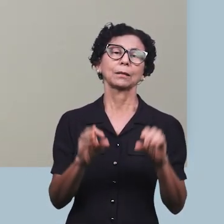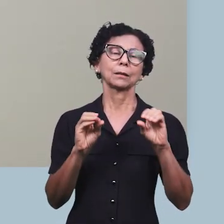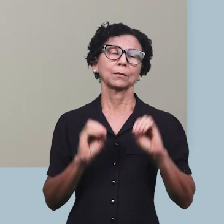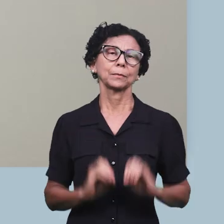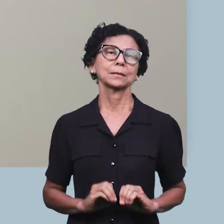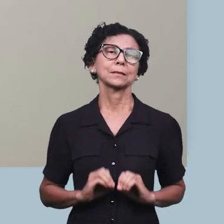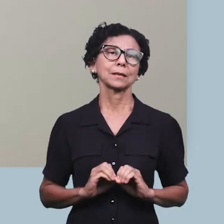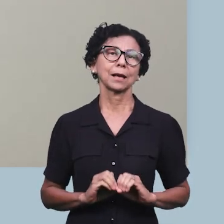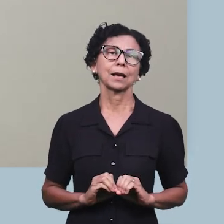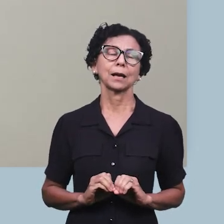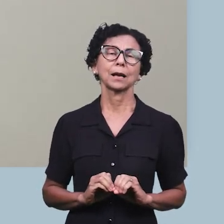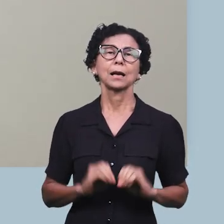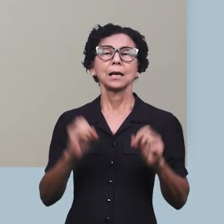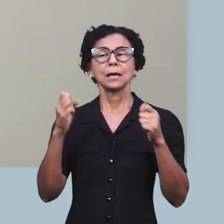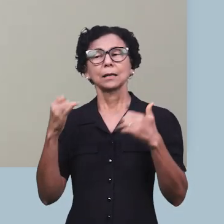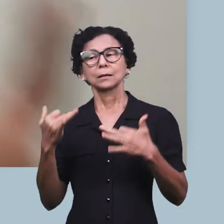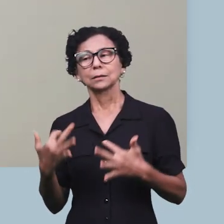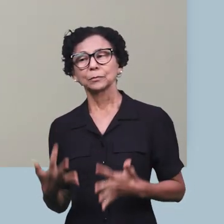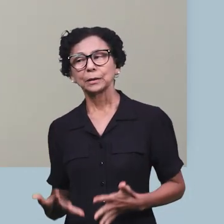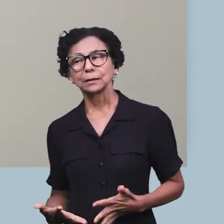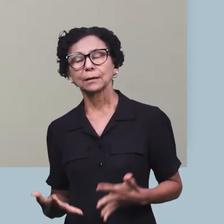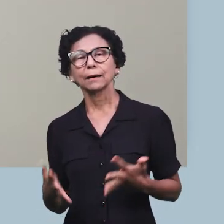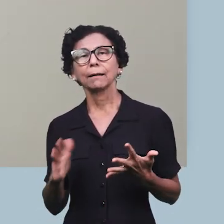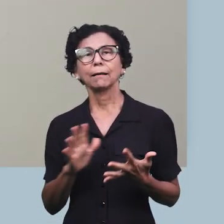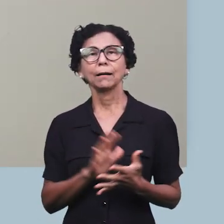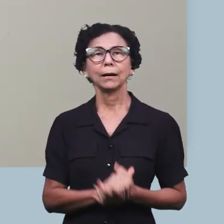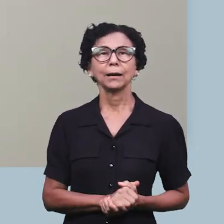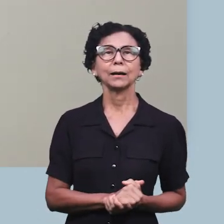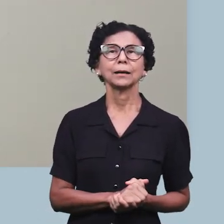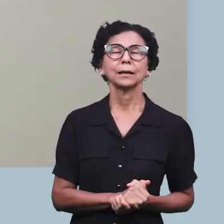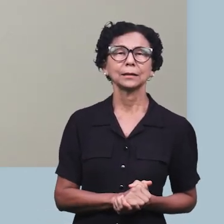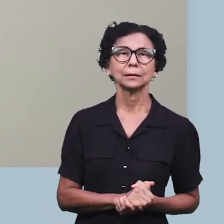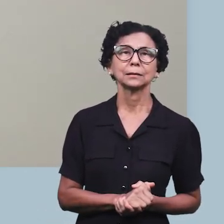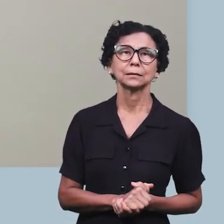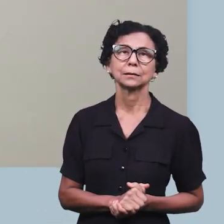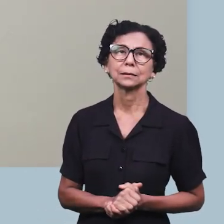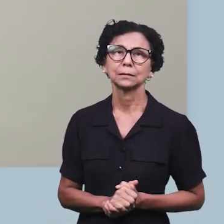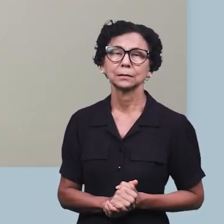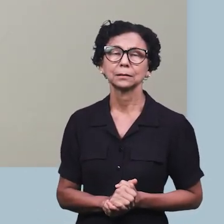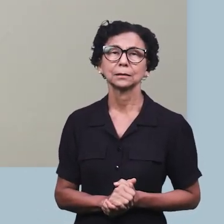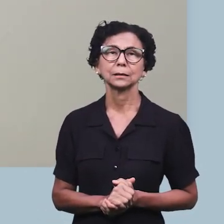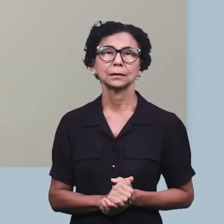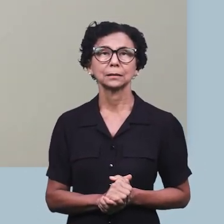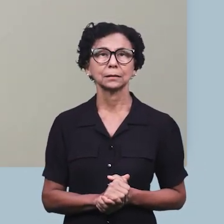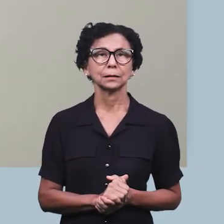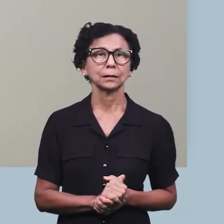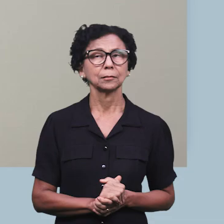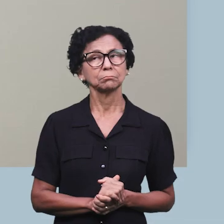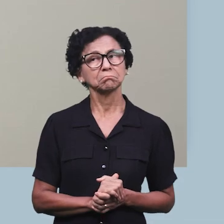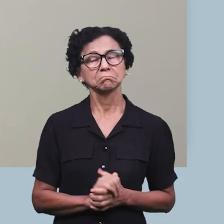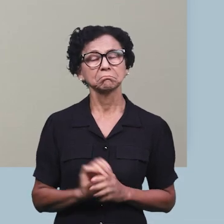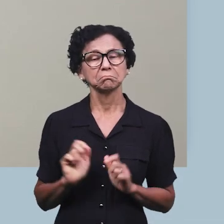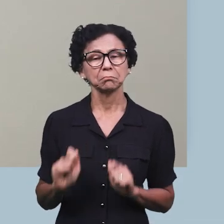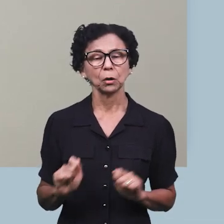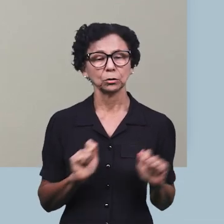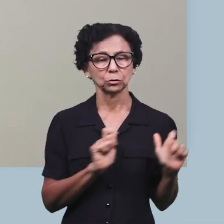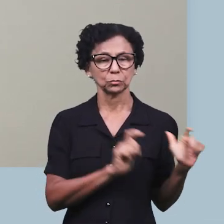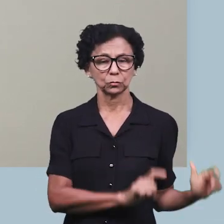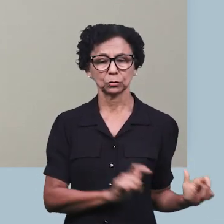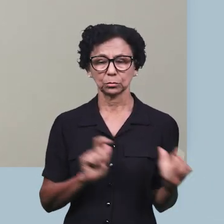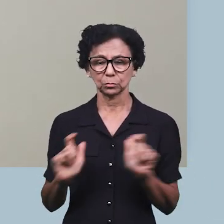dar previsibilidade, explicar, usar fotos da própria criança, principalmente, de lugares que ela